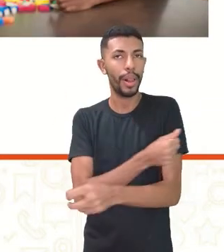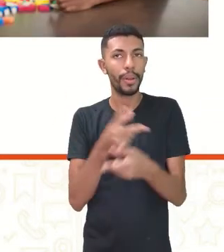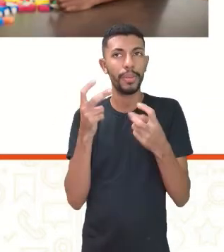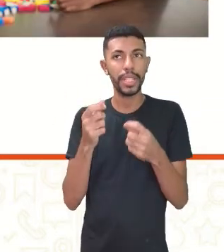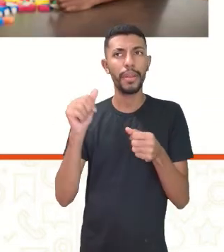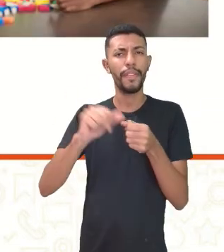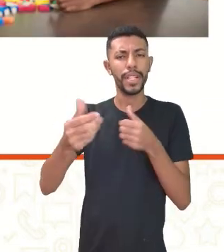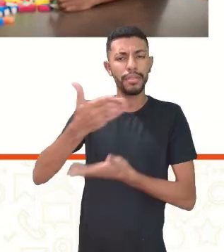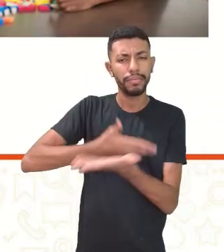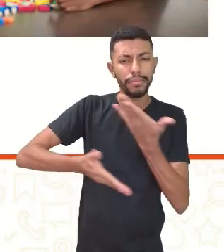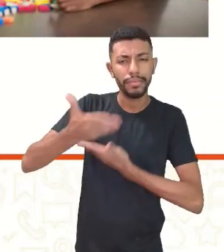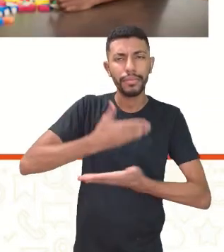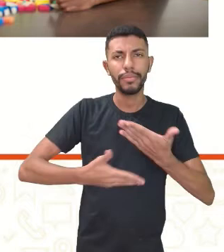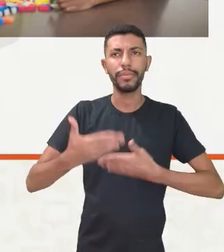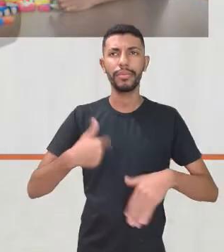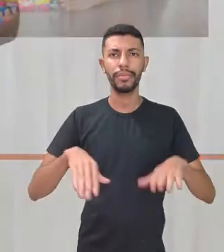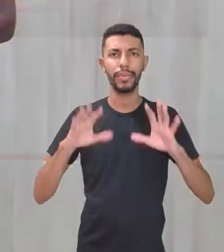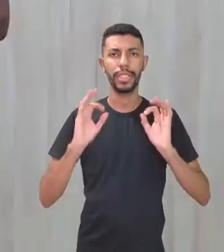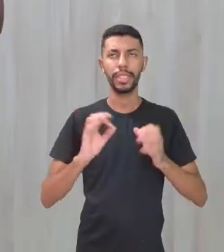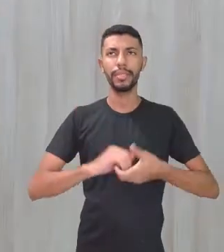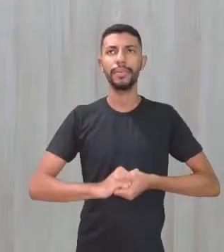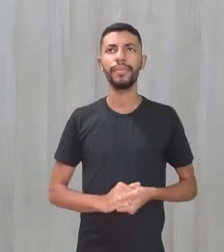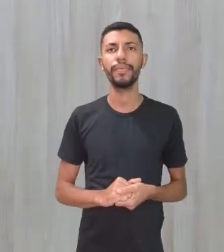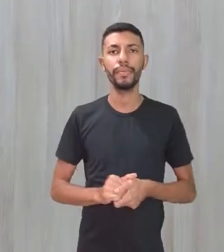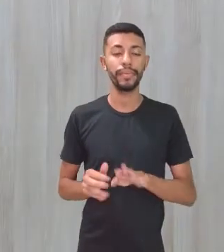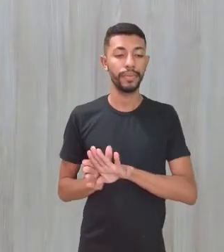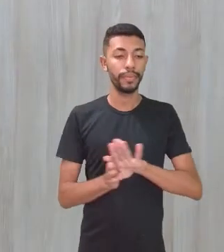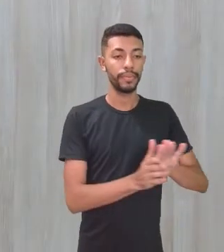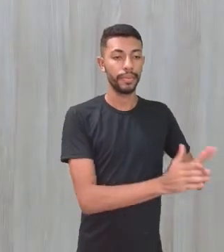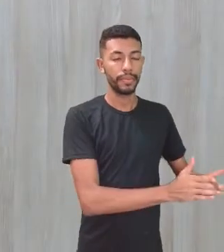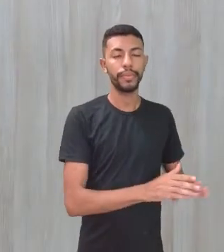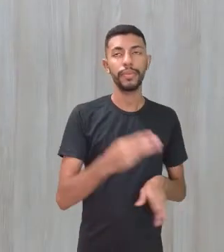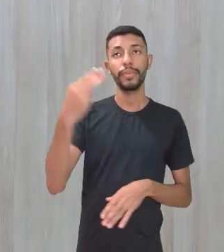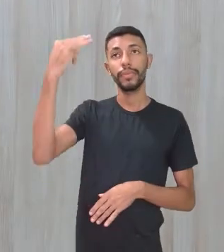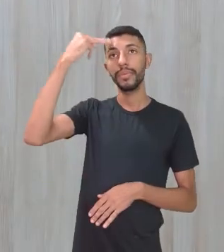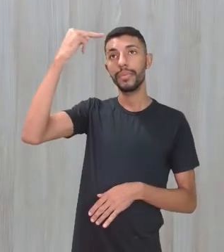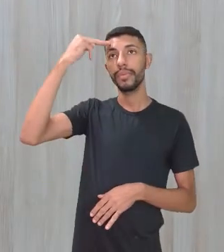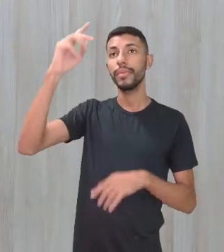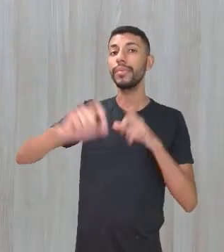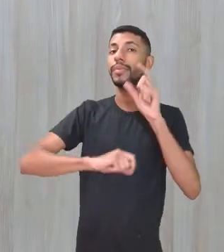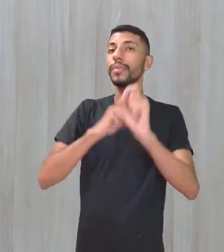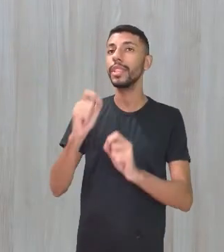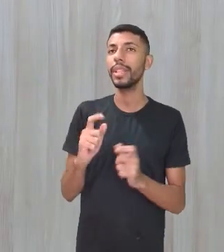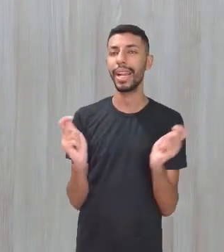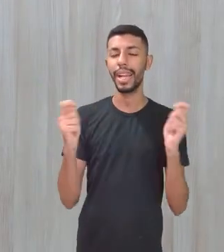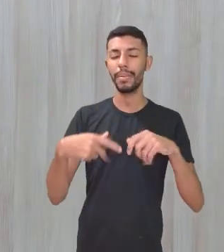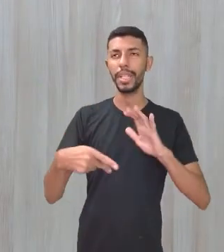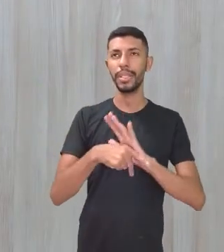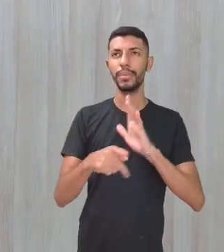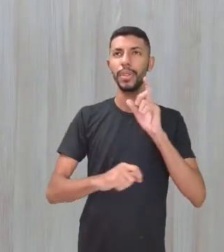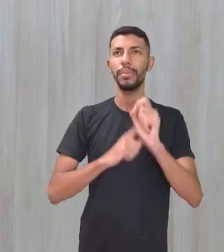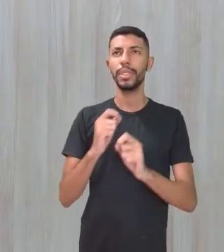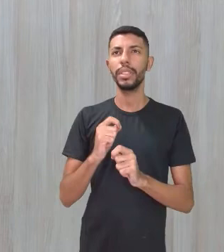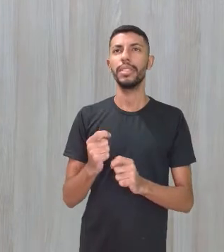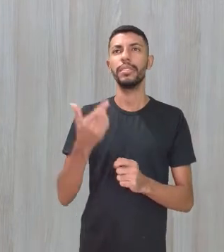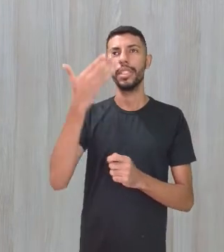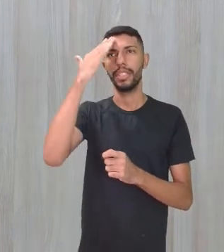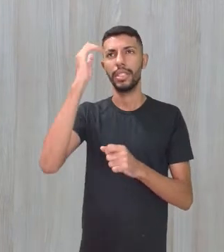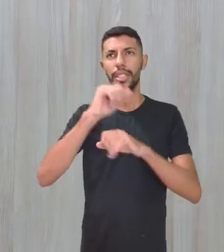essa interação. Na memória, a memória é a capacidade de